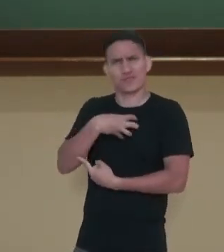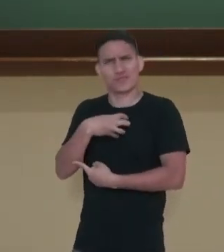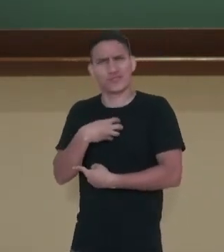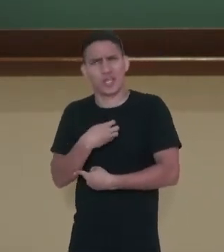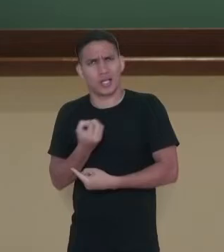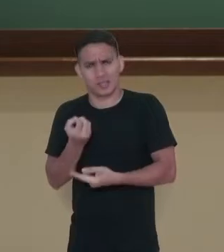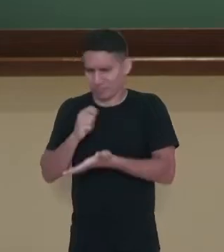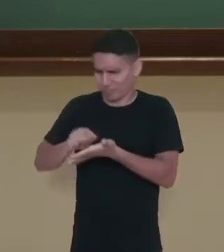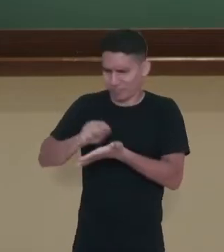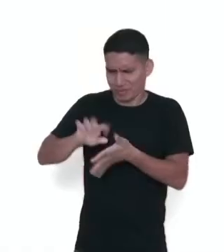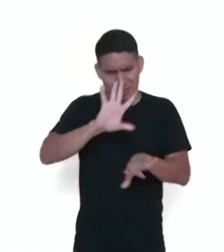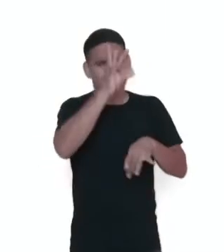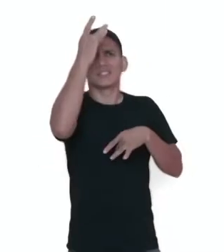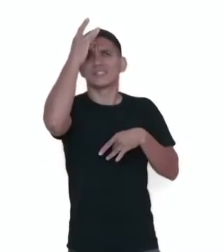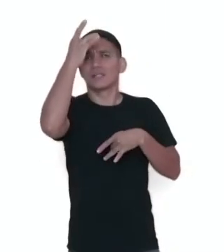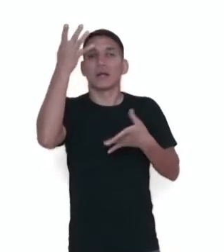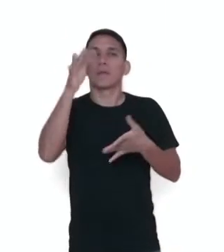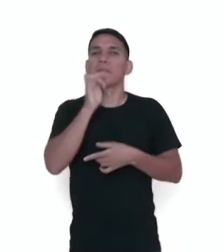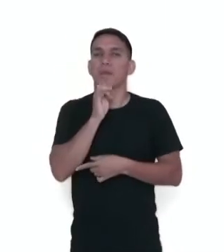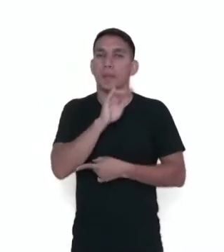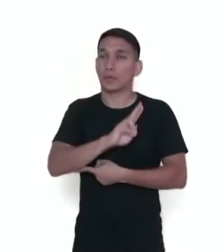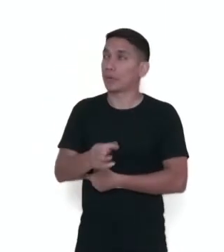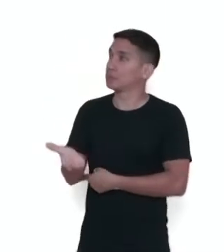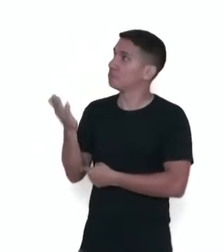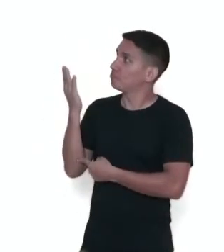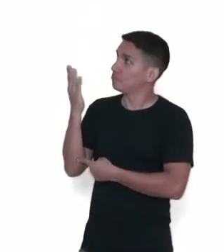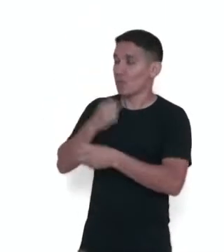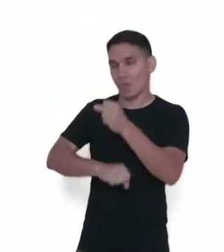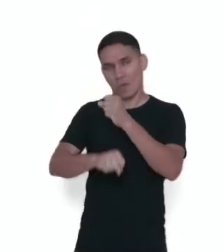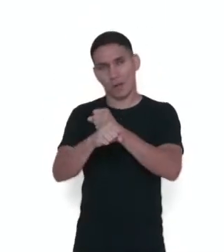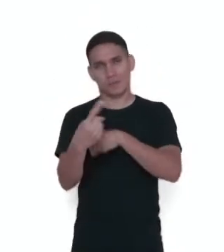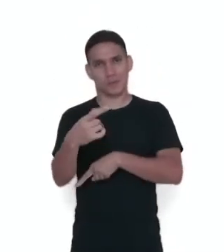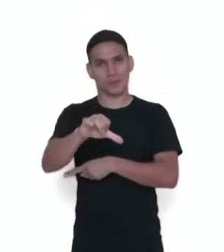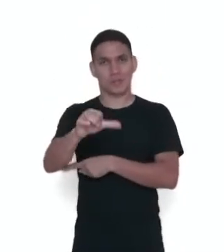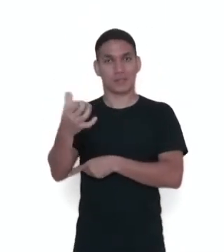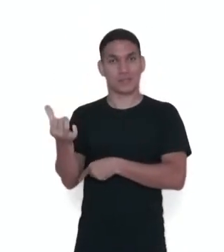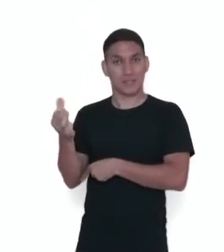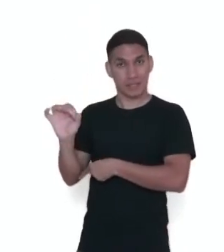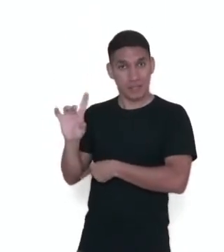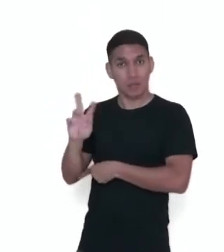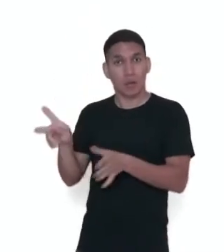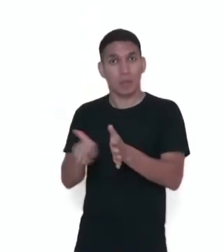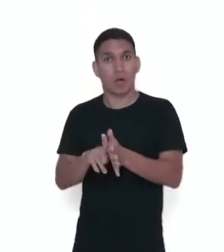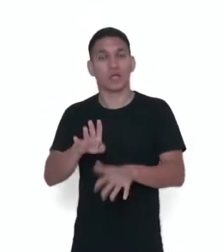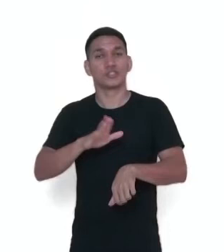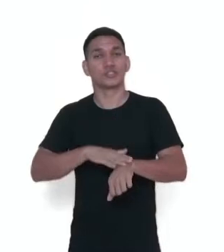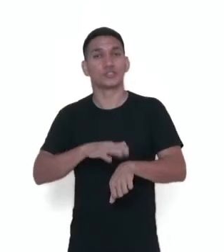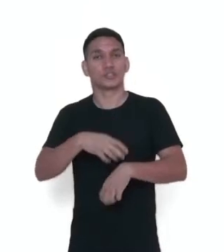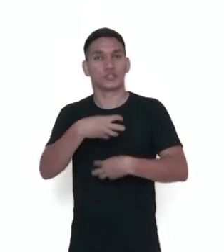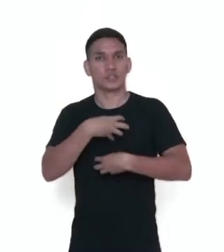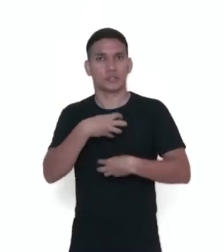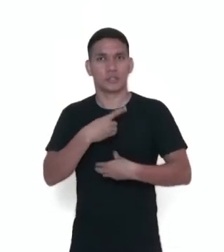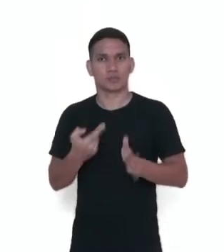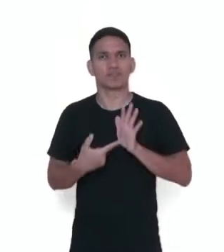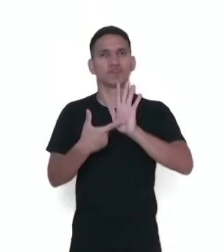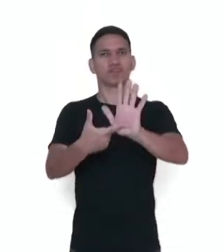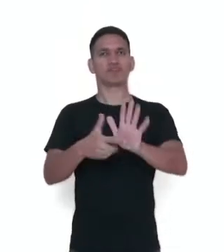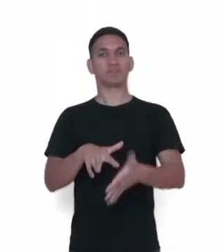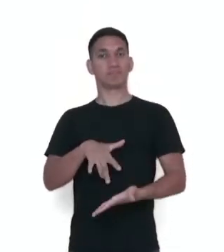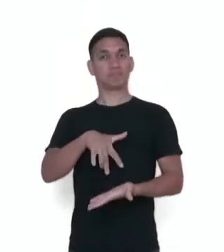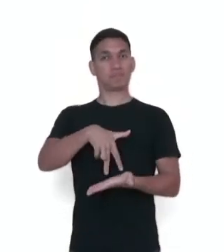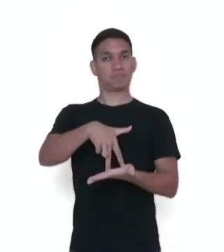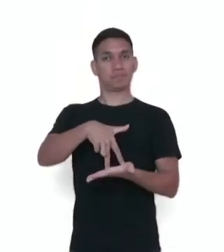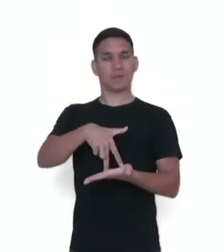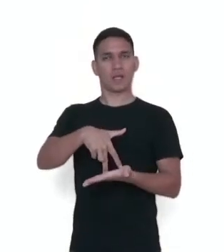interpretação? John Cage, em 1960, durante uma performance no programa Eu Tenho um